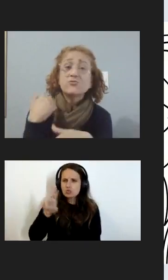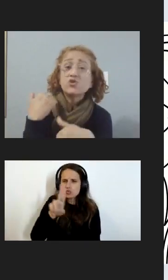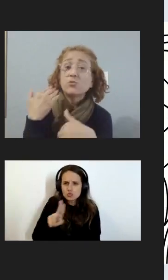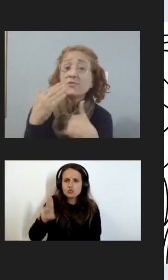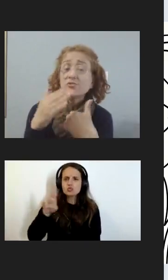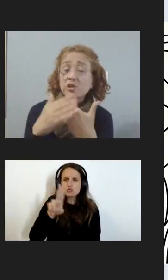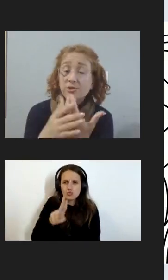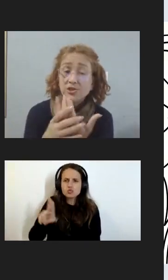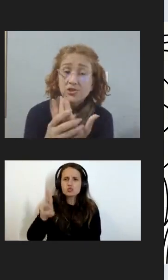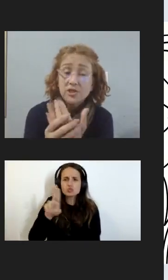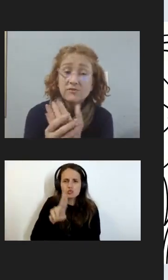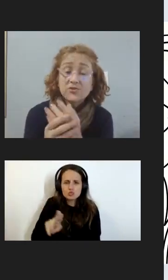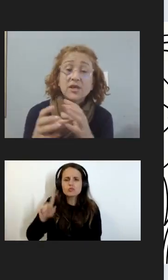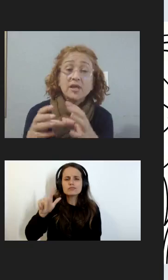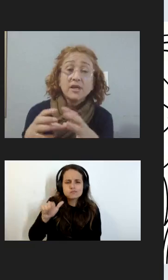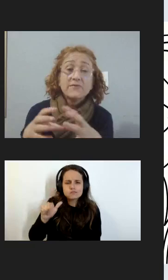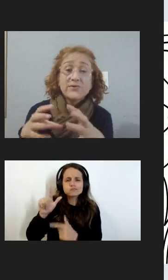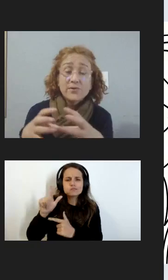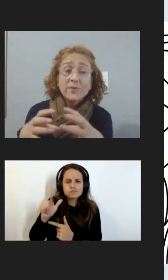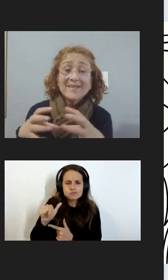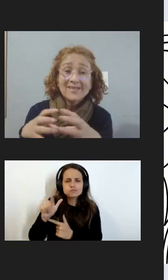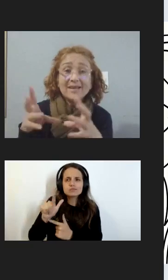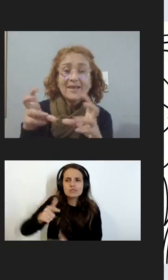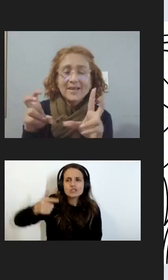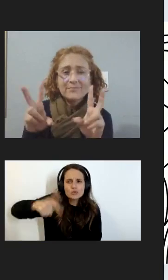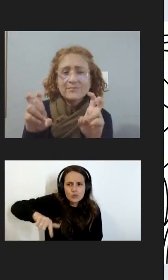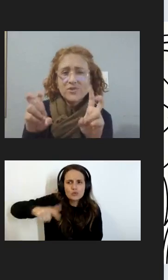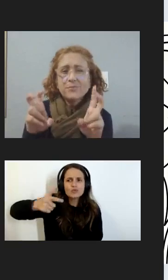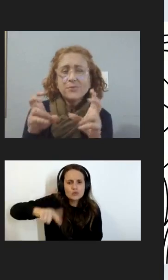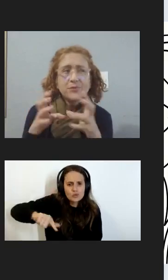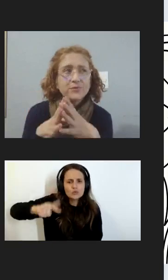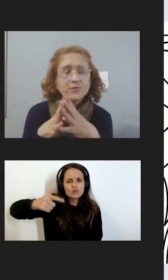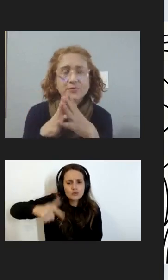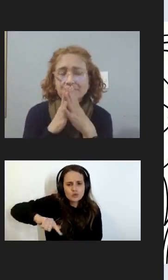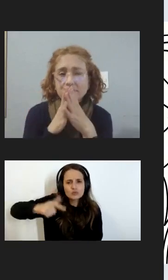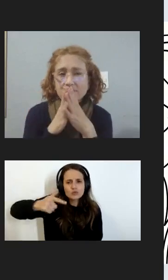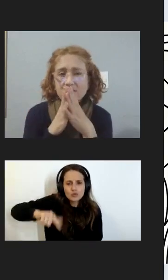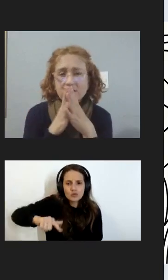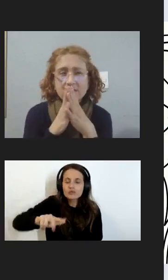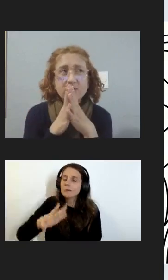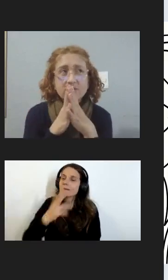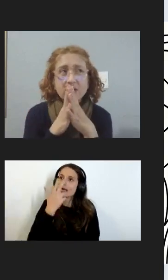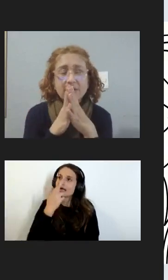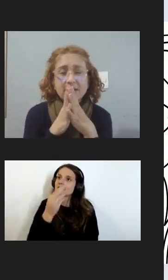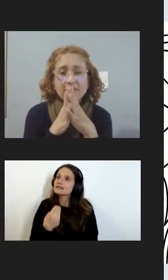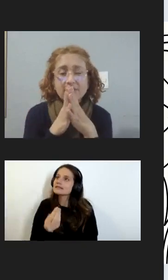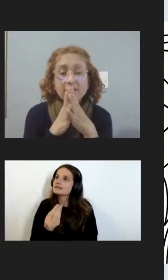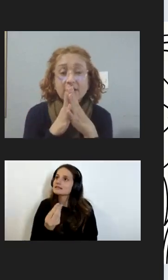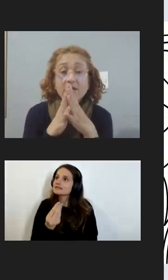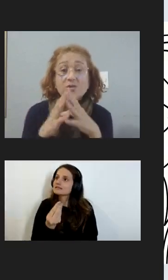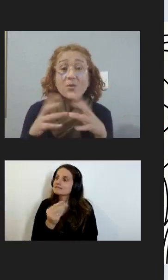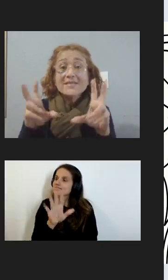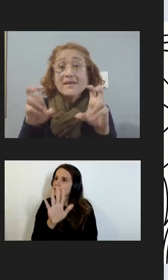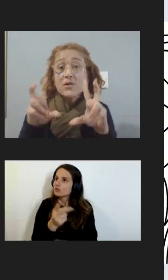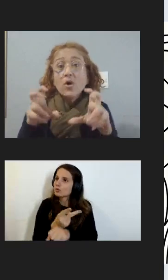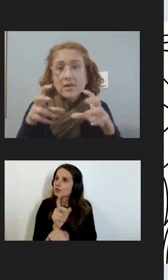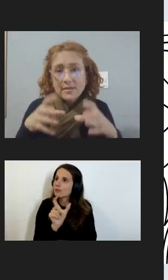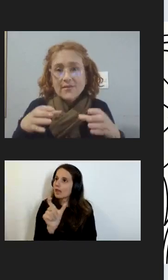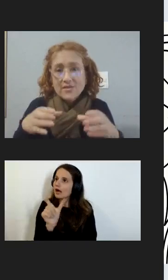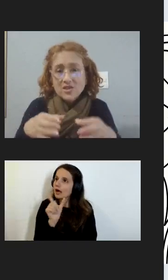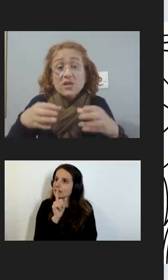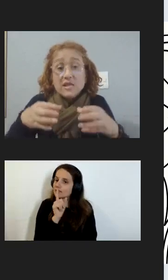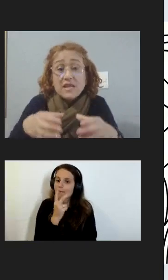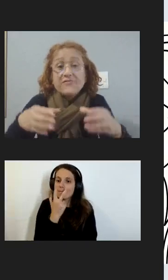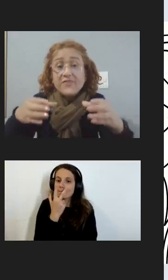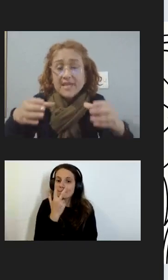exageradamente, fazer muitos movimentos repetitivos, você começa a dar, tipo, deixa eu tentar encontrar uma palavra. Você começa a